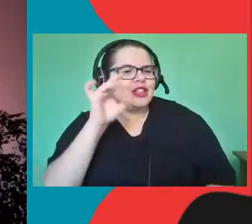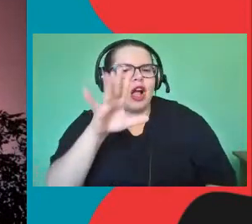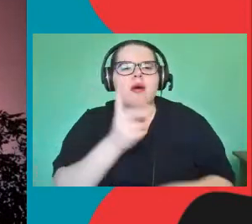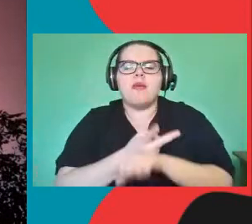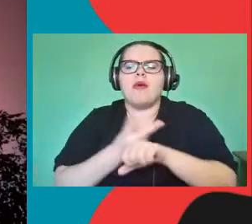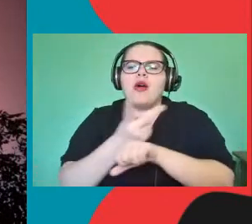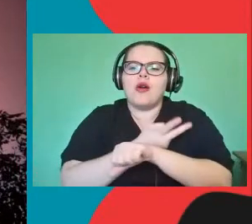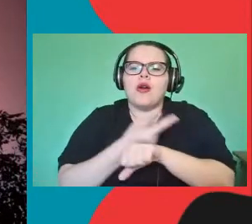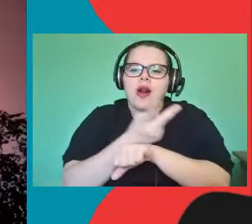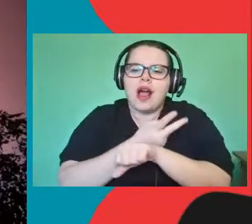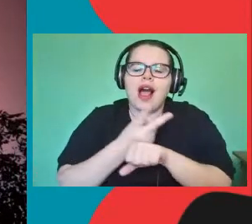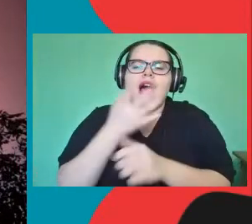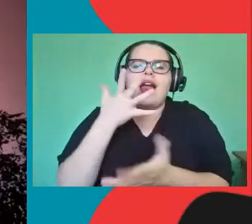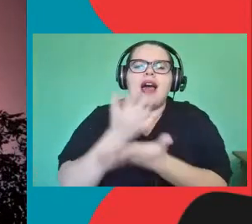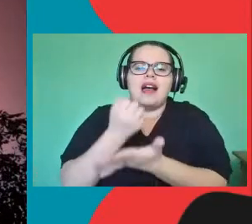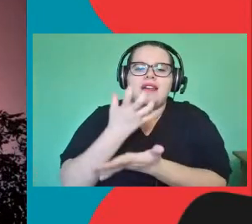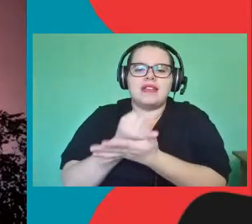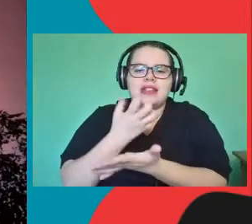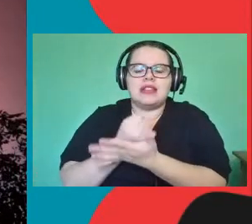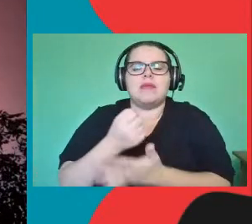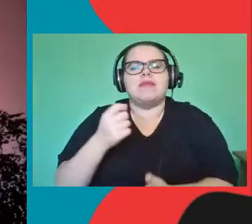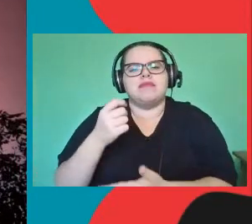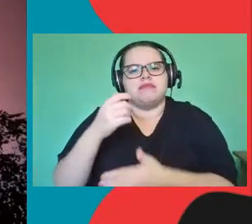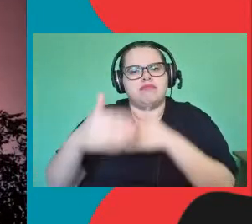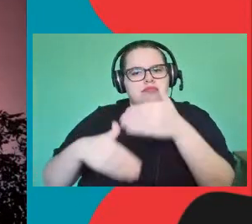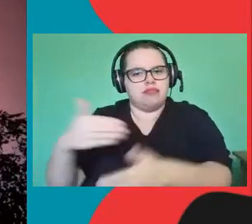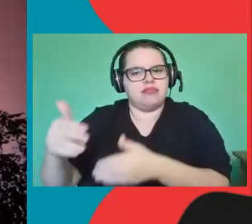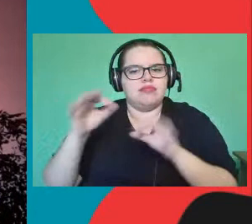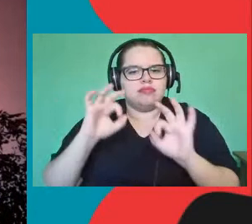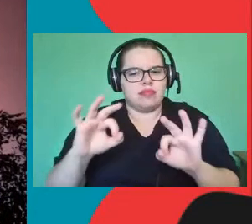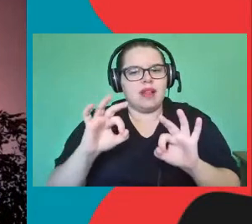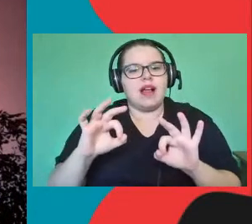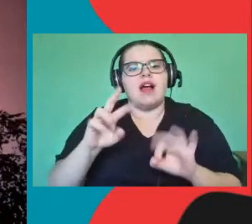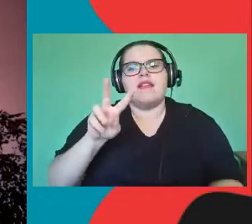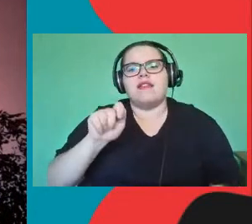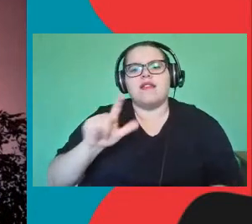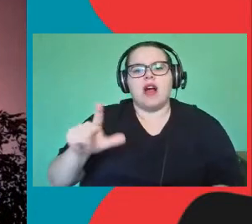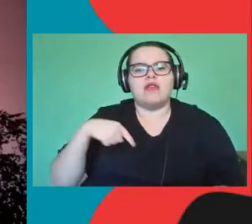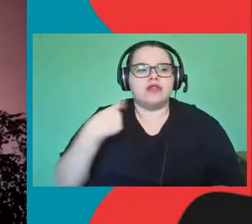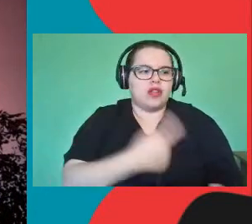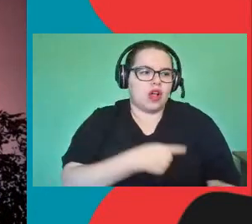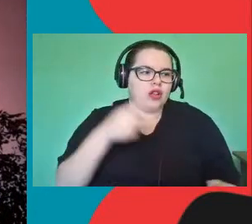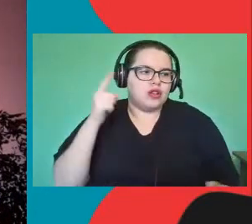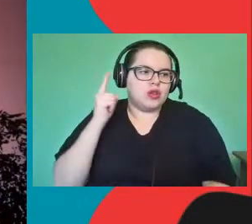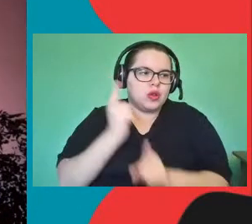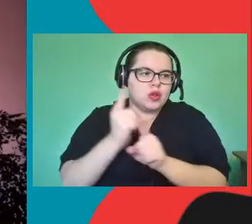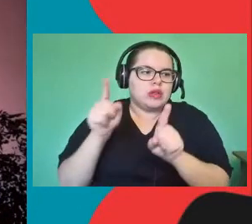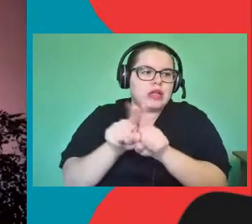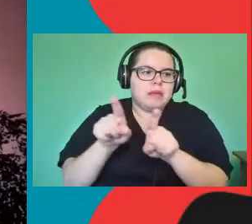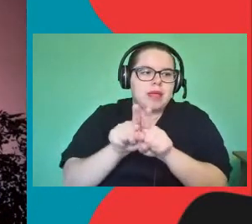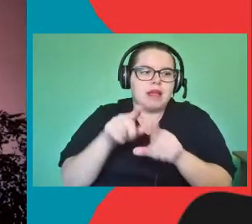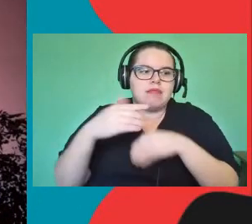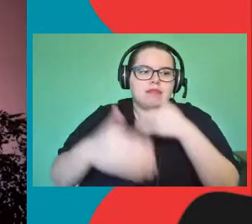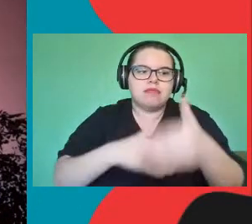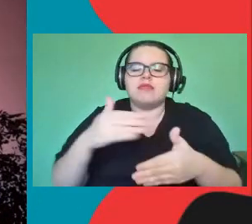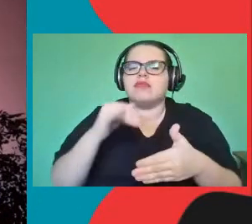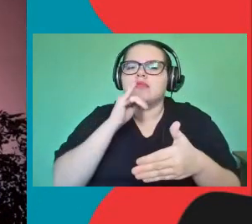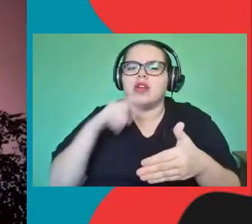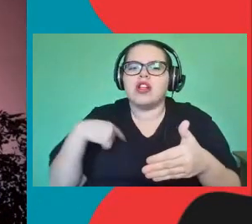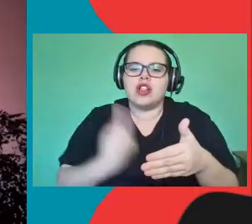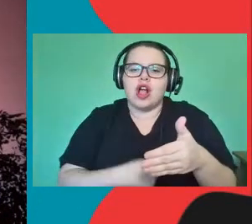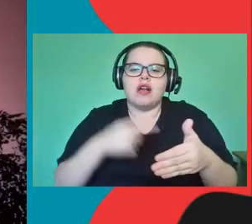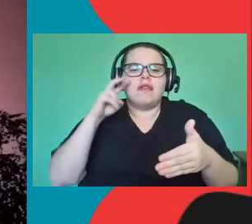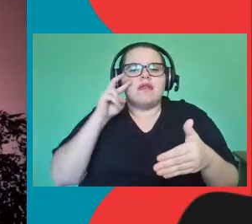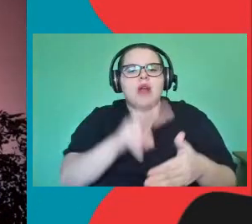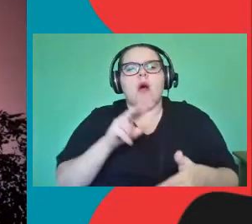que está no YouTube, Tech Voices Black Edition. Isso aí, Val. E para o nosso encontro de hoje, passando a programação aqui rapidinho com vocês, o